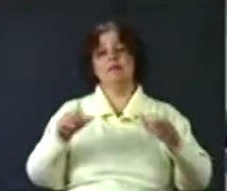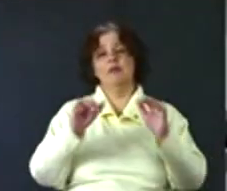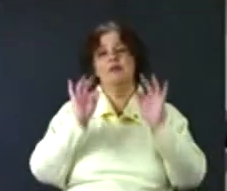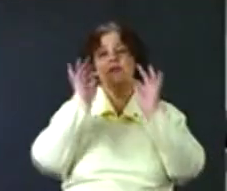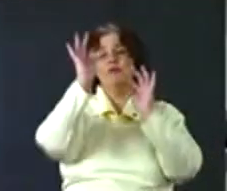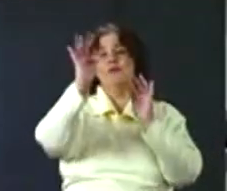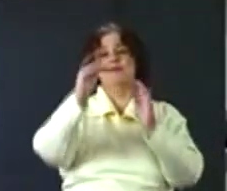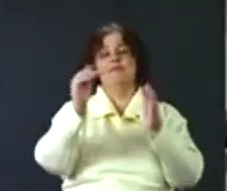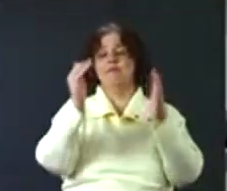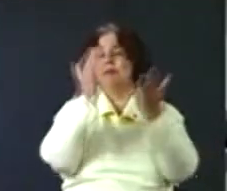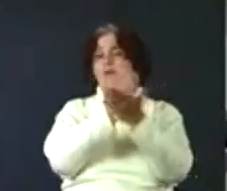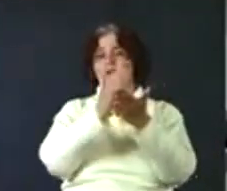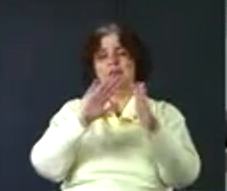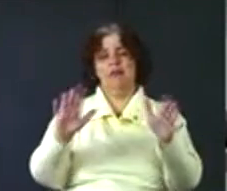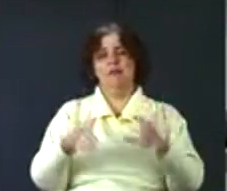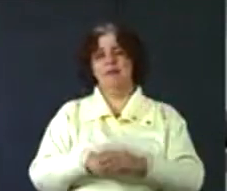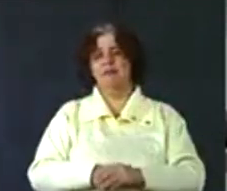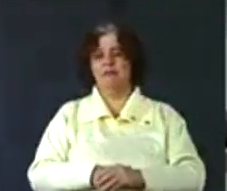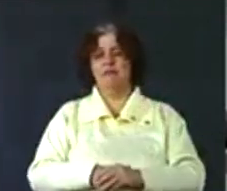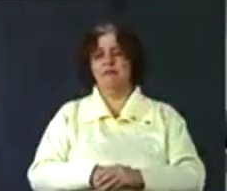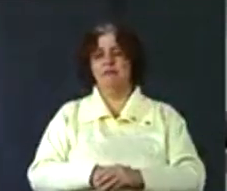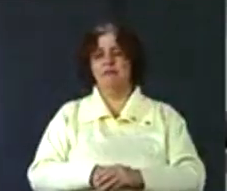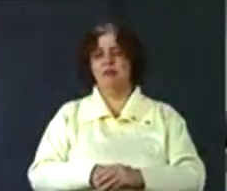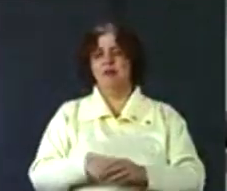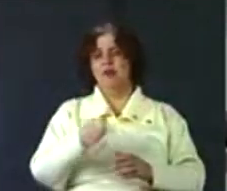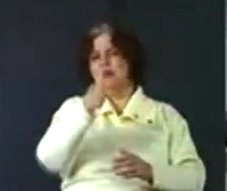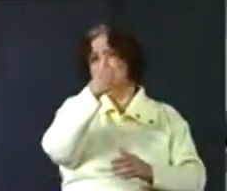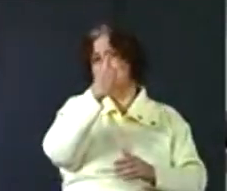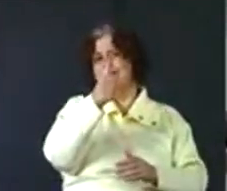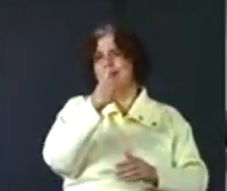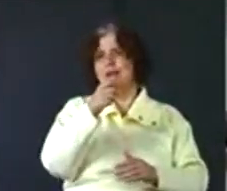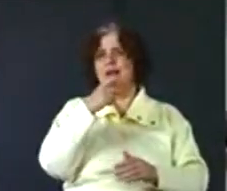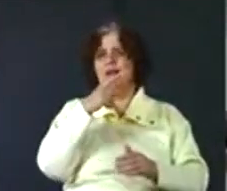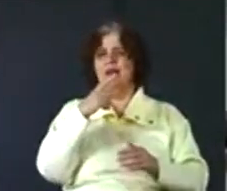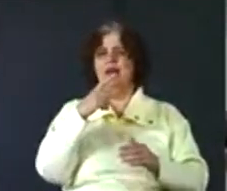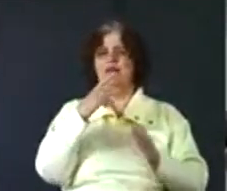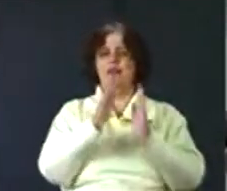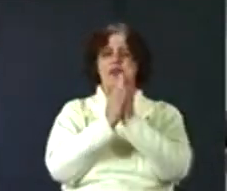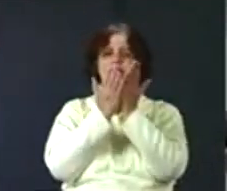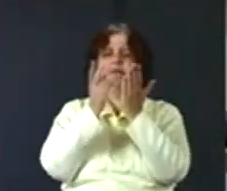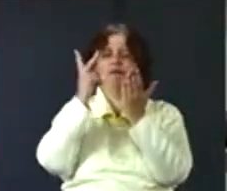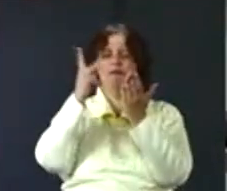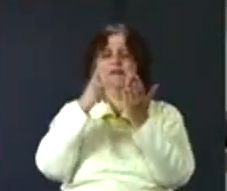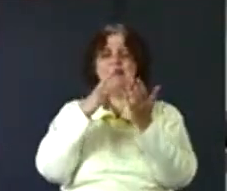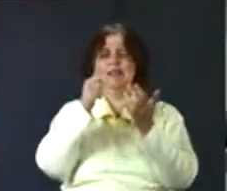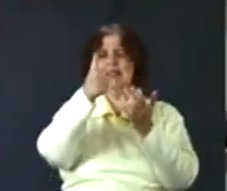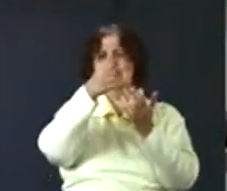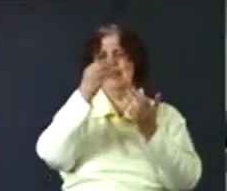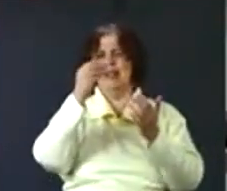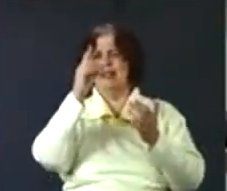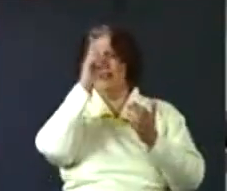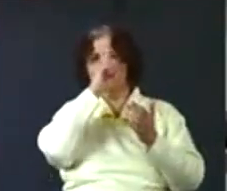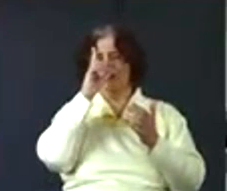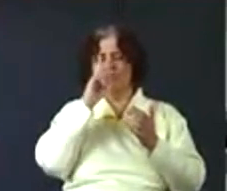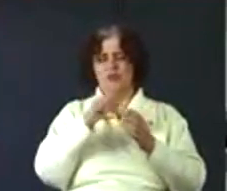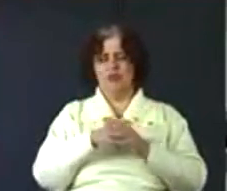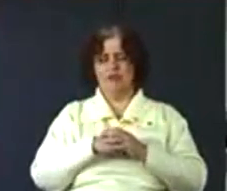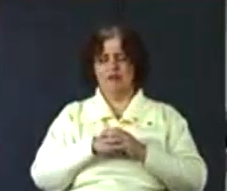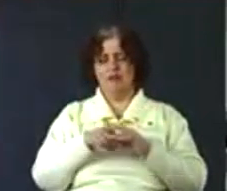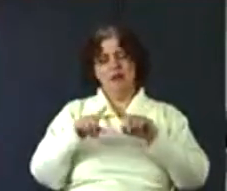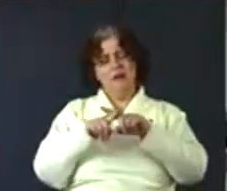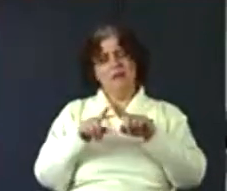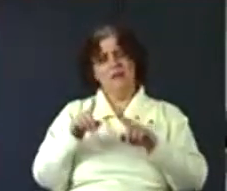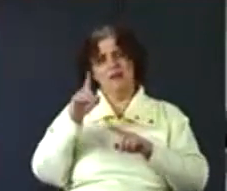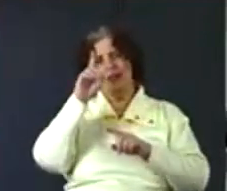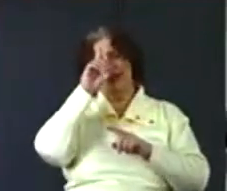a tribulação de 10 dias. Poderia ter sido apenas de 10 dias, mas esse número 10 aqui tem a ideia de uma completude. É um